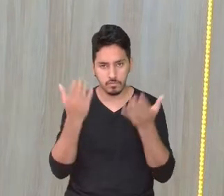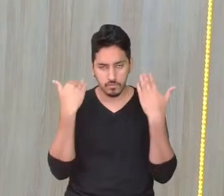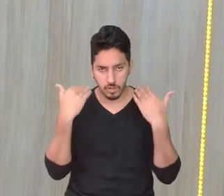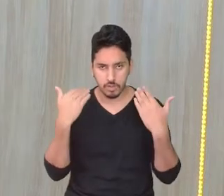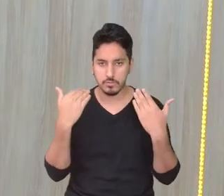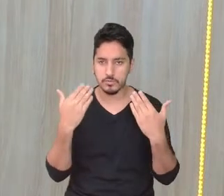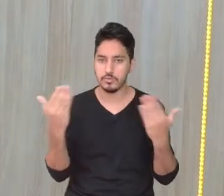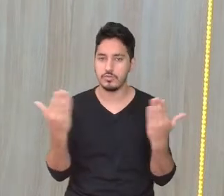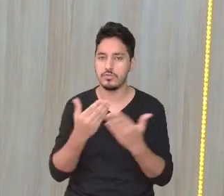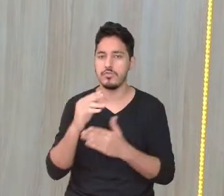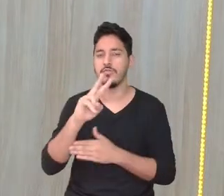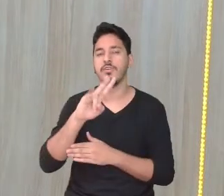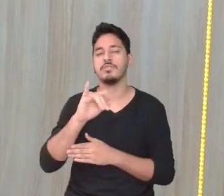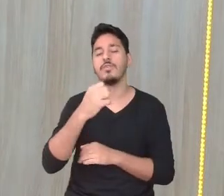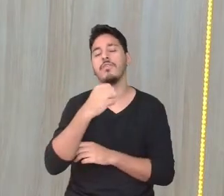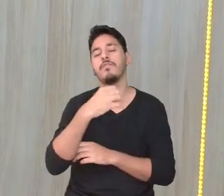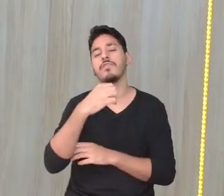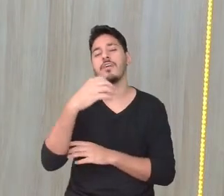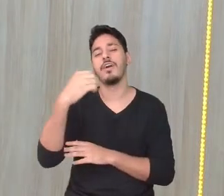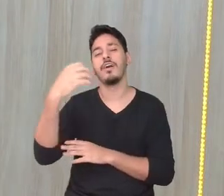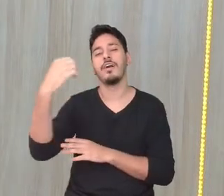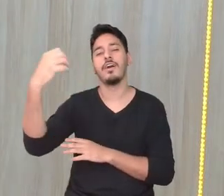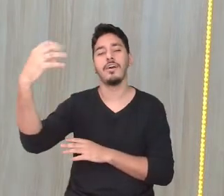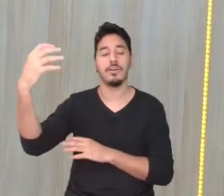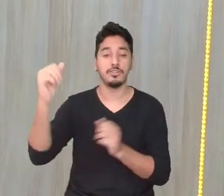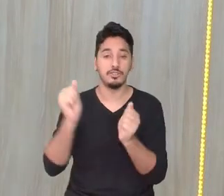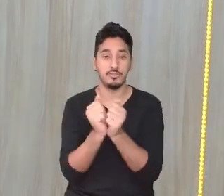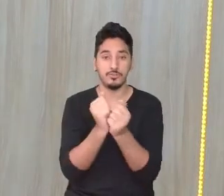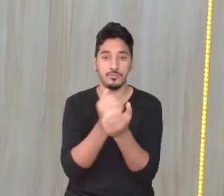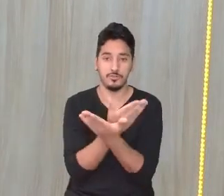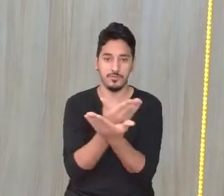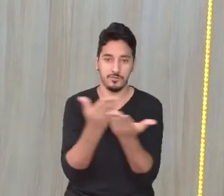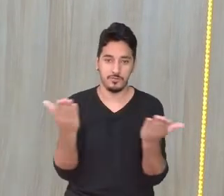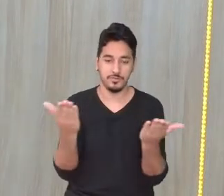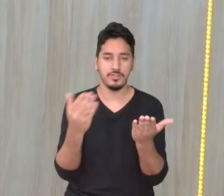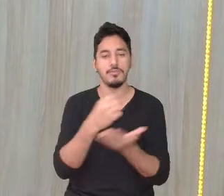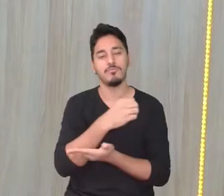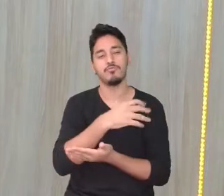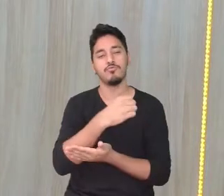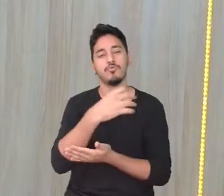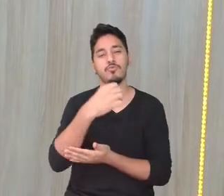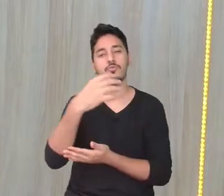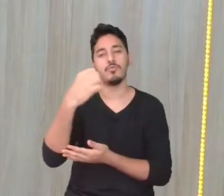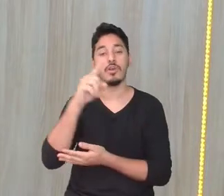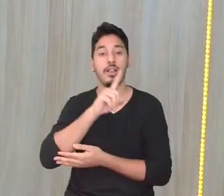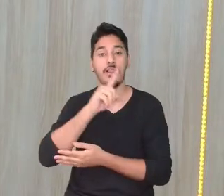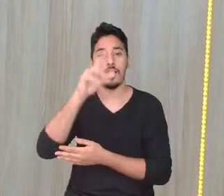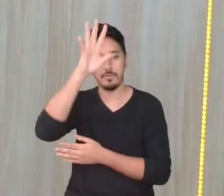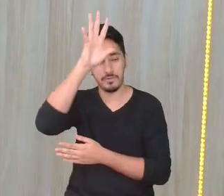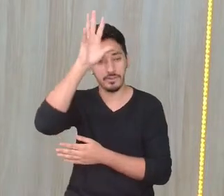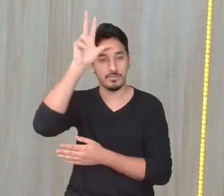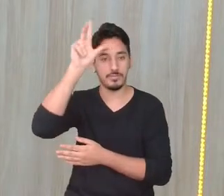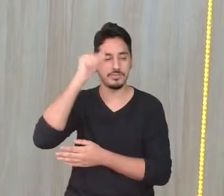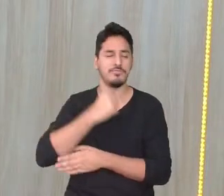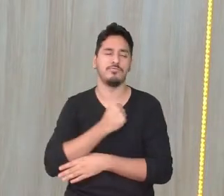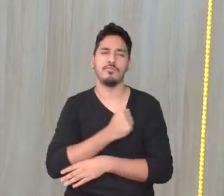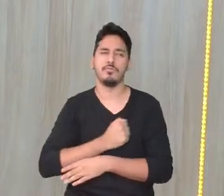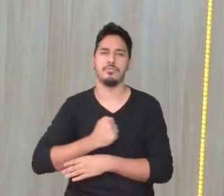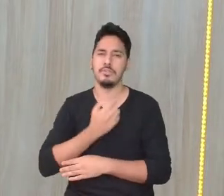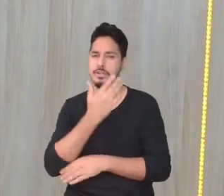uma viagem, Yolanda. A gente vai, junto com você, viajar à Amazônia. Opa, Então, saudade de